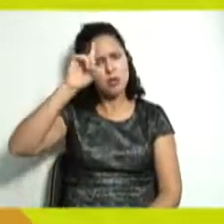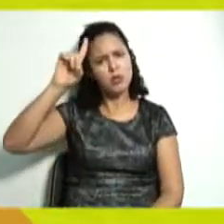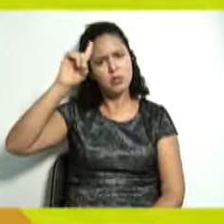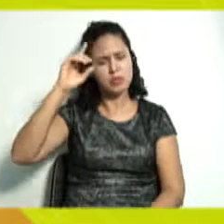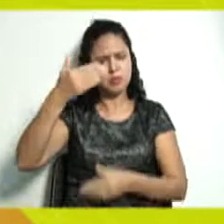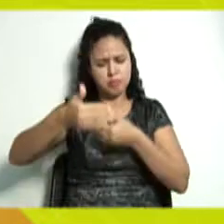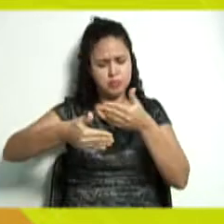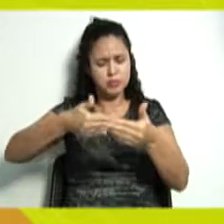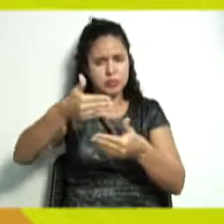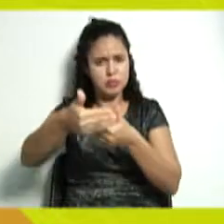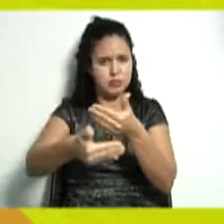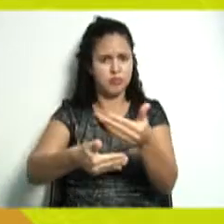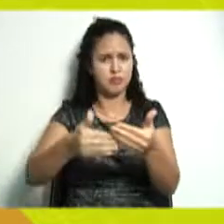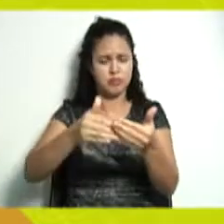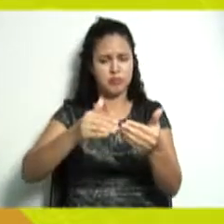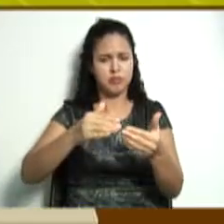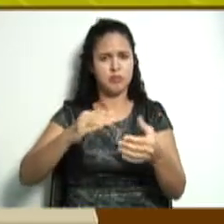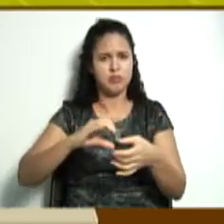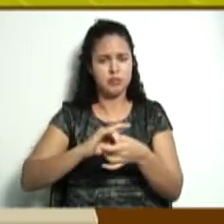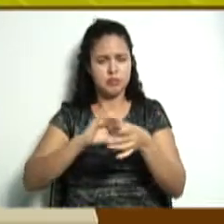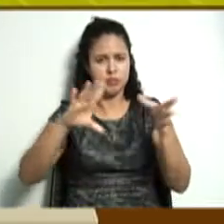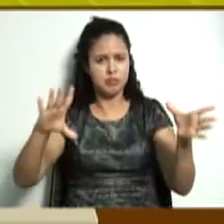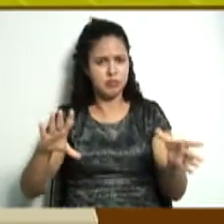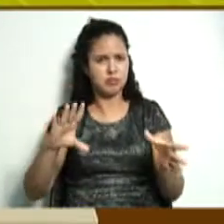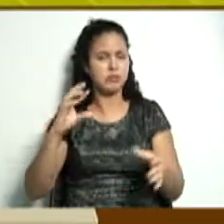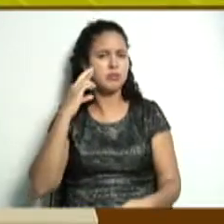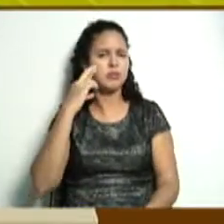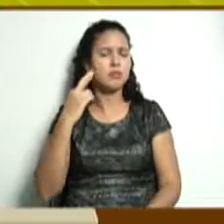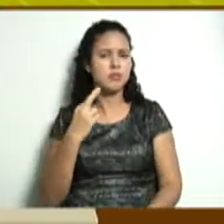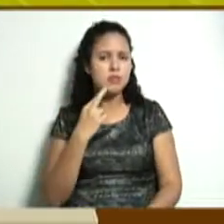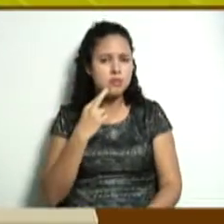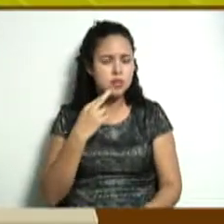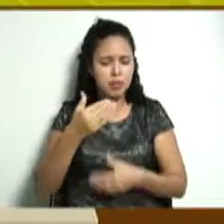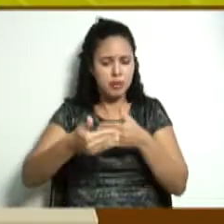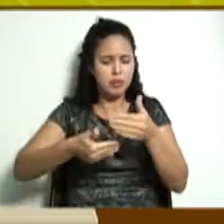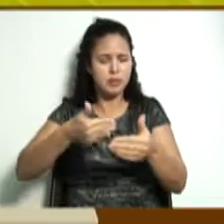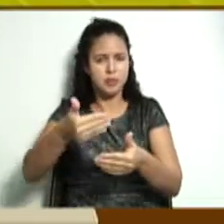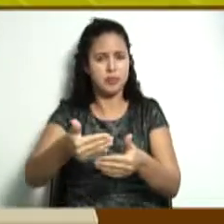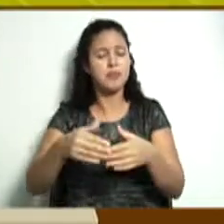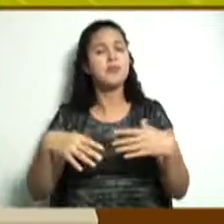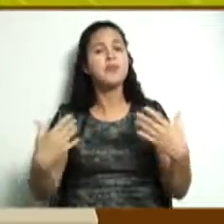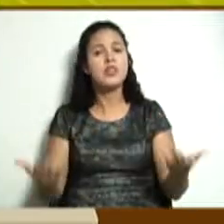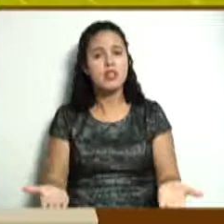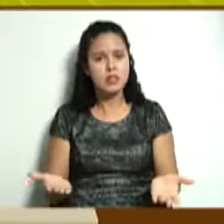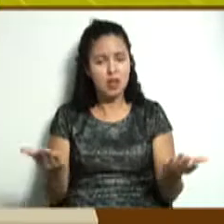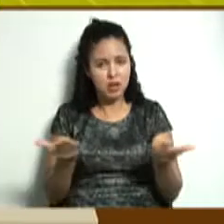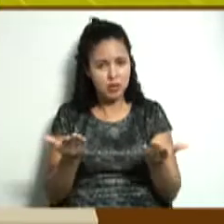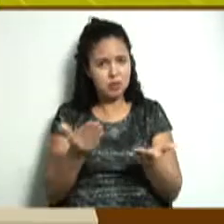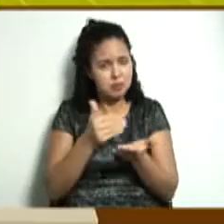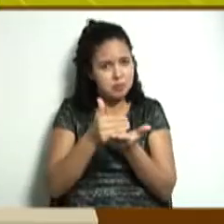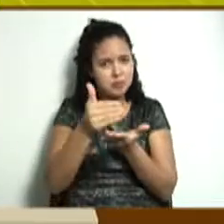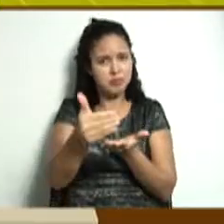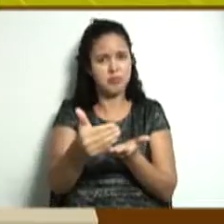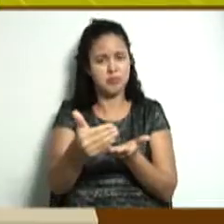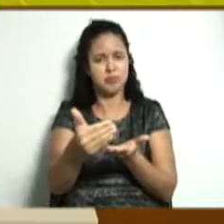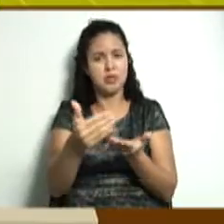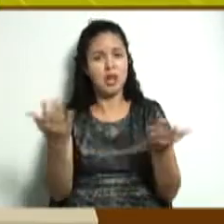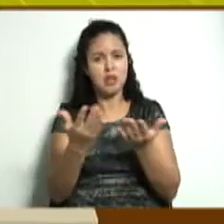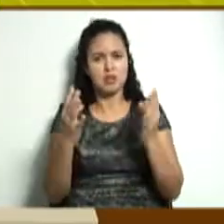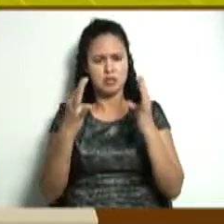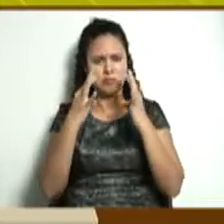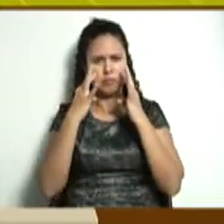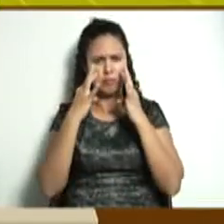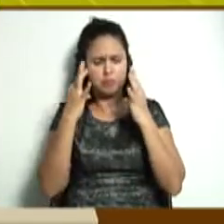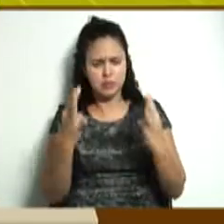desenvolvimento da região de atuação. Pessoal, então é isso. A nossa aula está só começando. Agora se concentrem,